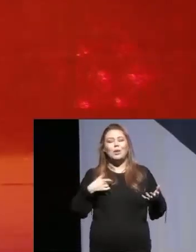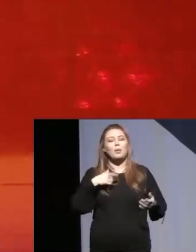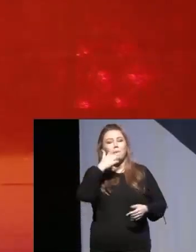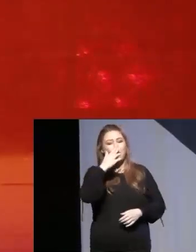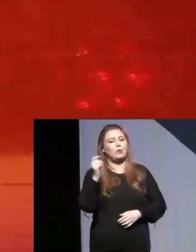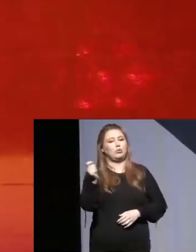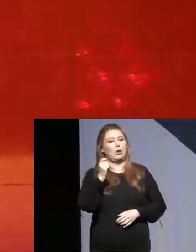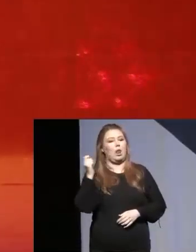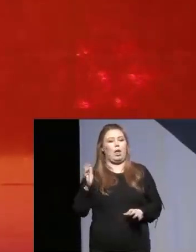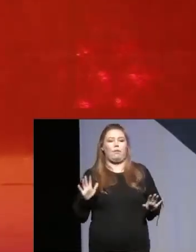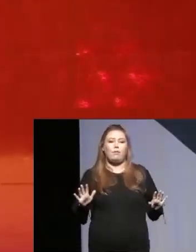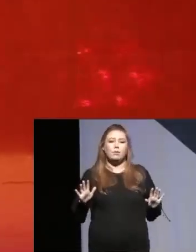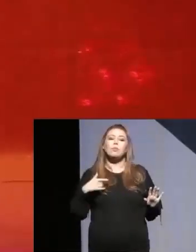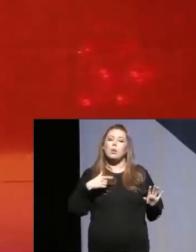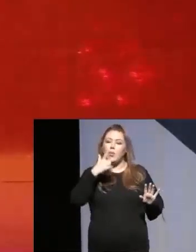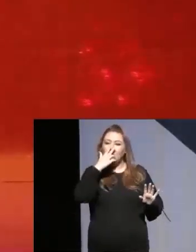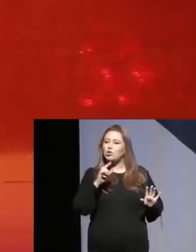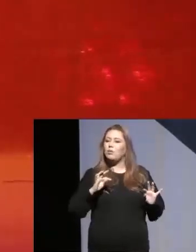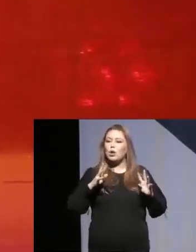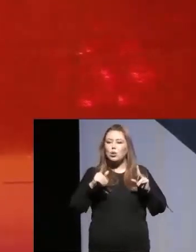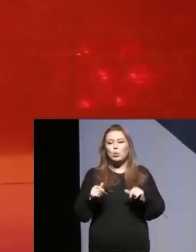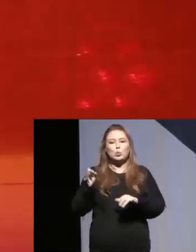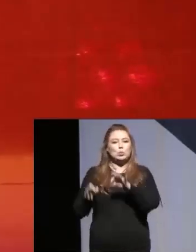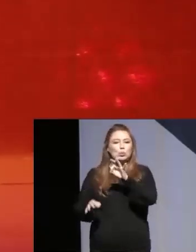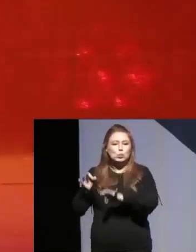se judicializar tudo,